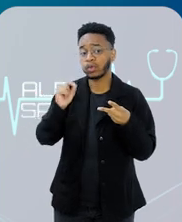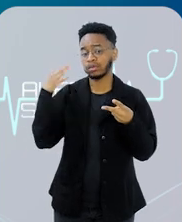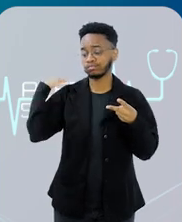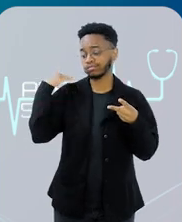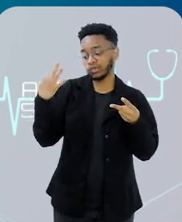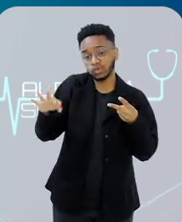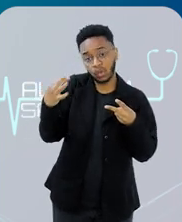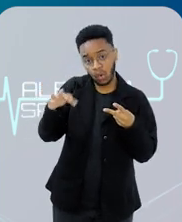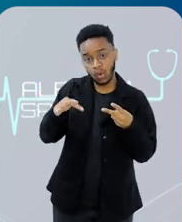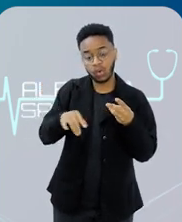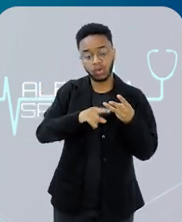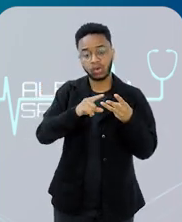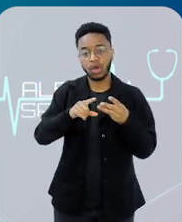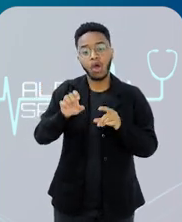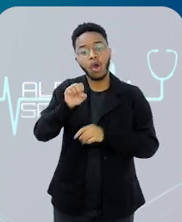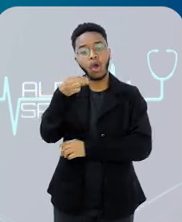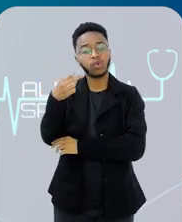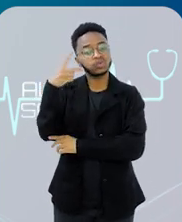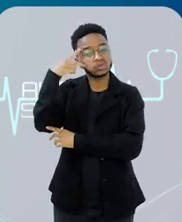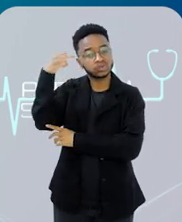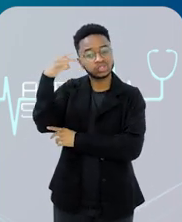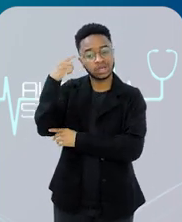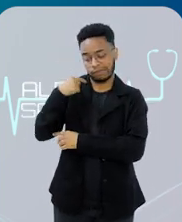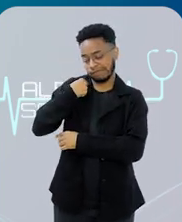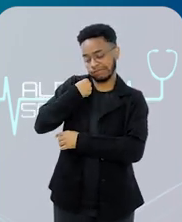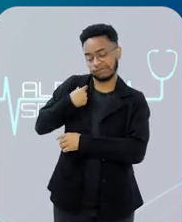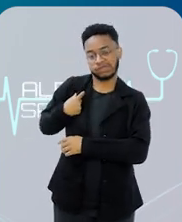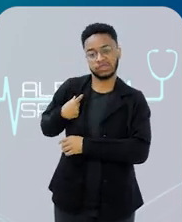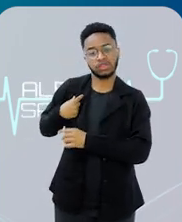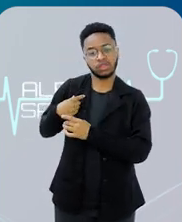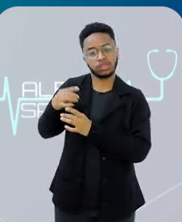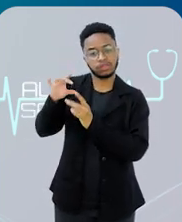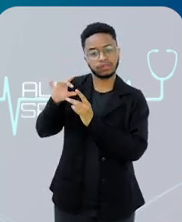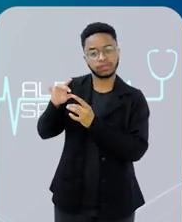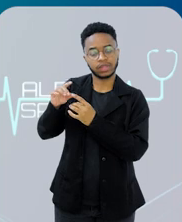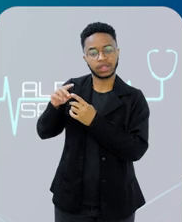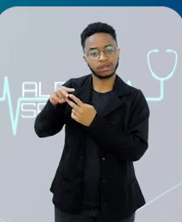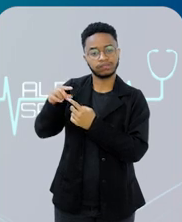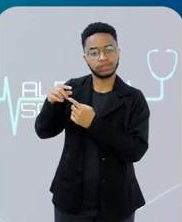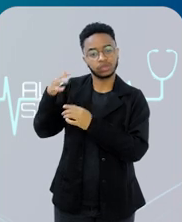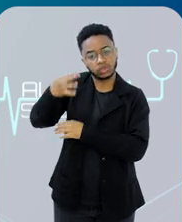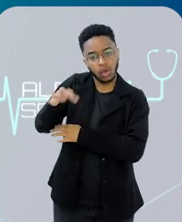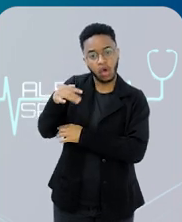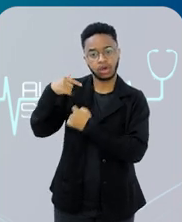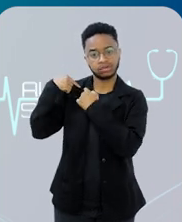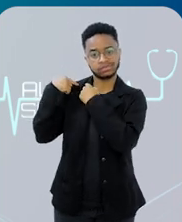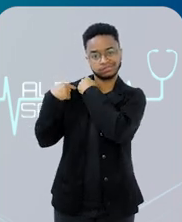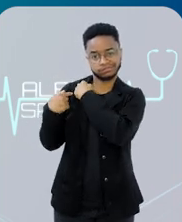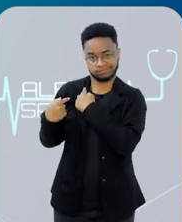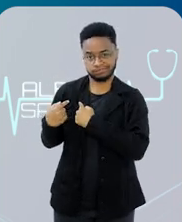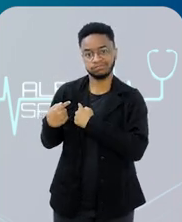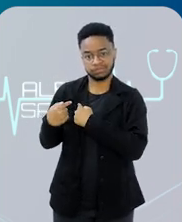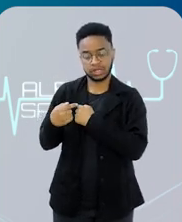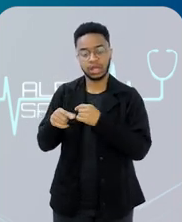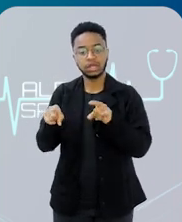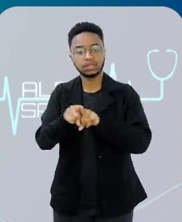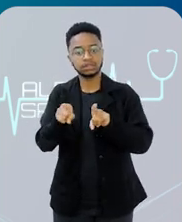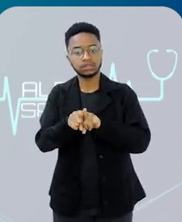costas, o sutiã que fica muito marcado, causando aquele vinco na altura do ombro,